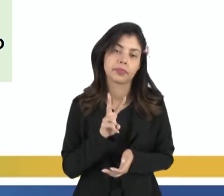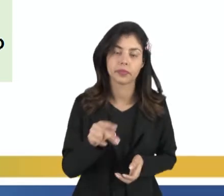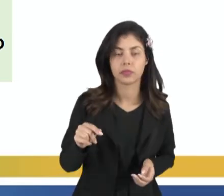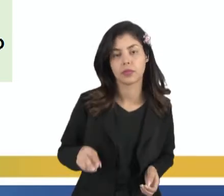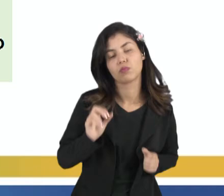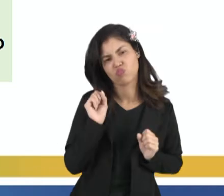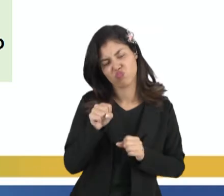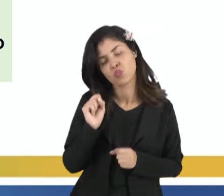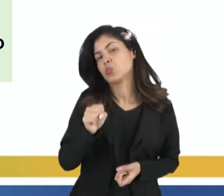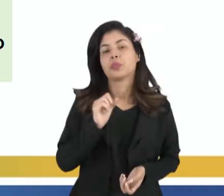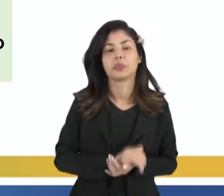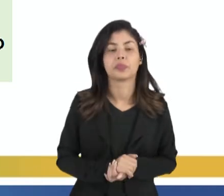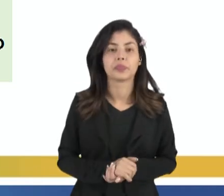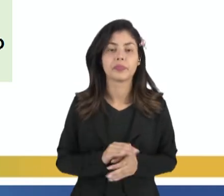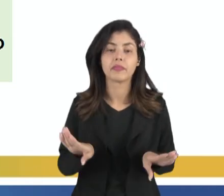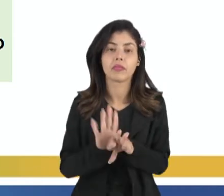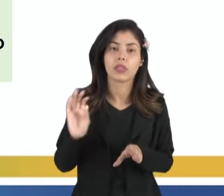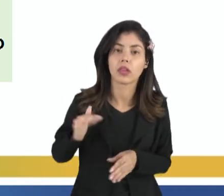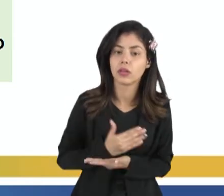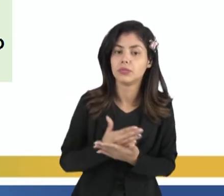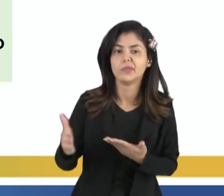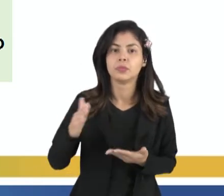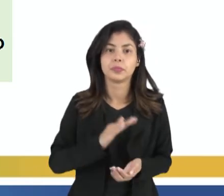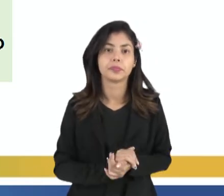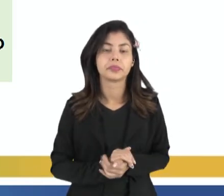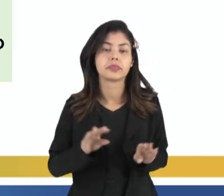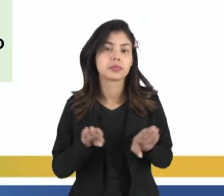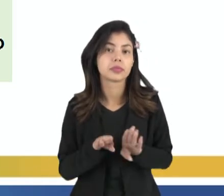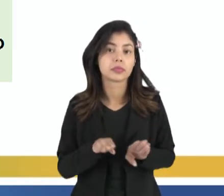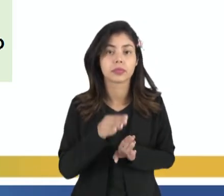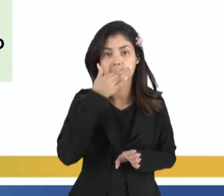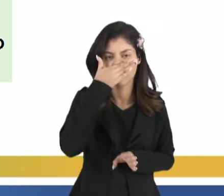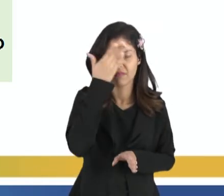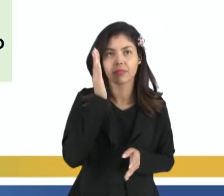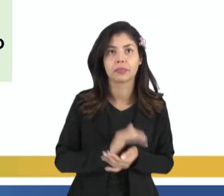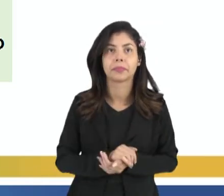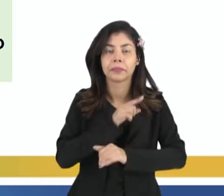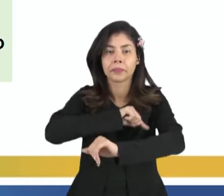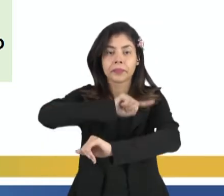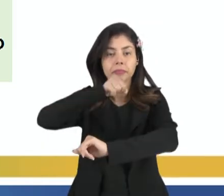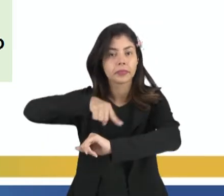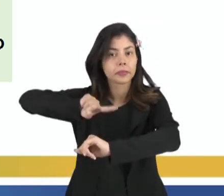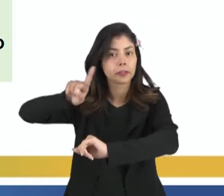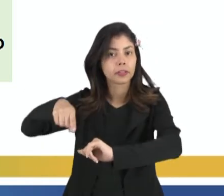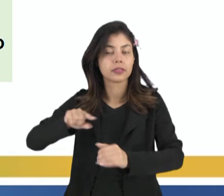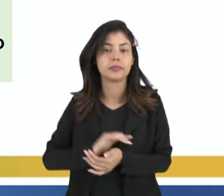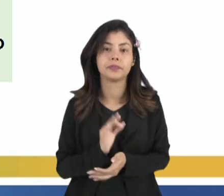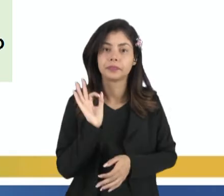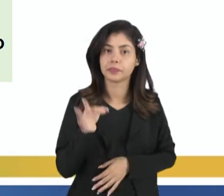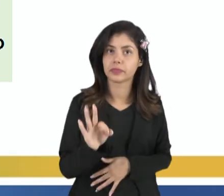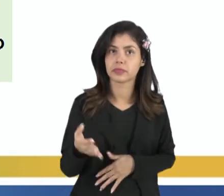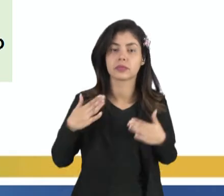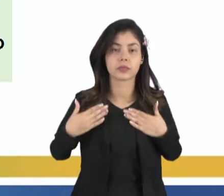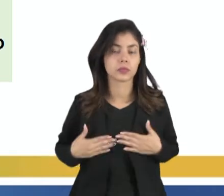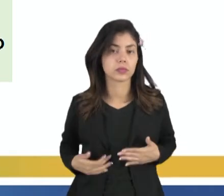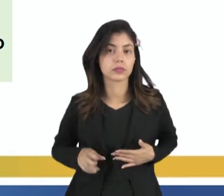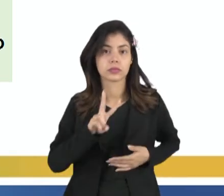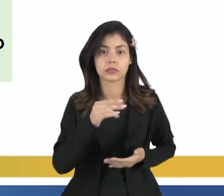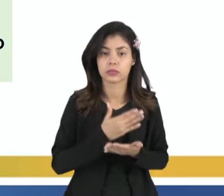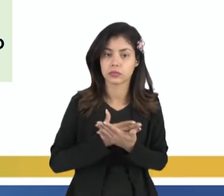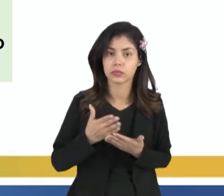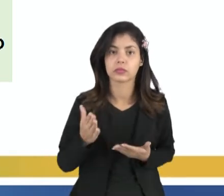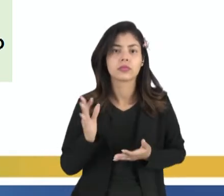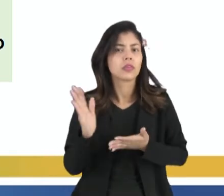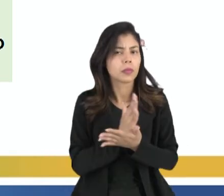você resolve que sim. Quando você começa, né, nessa brincadeira aí da montanha-russa, certamente o teu corpo vai começar